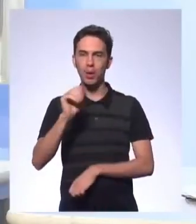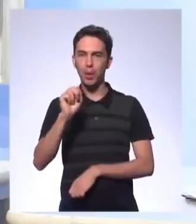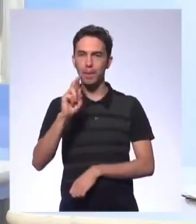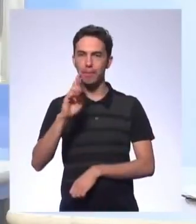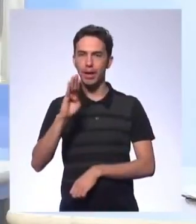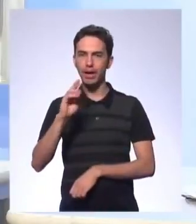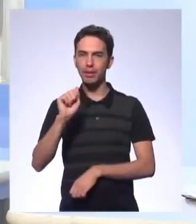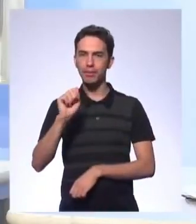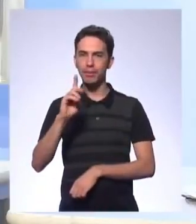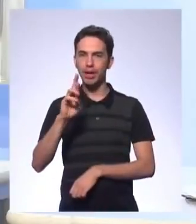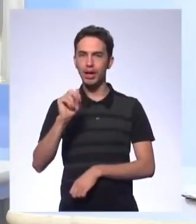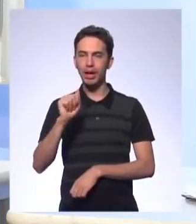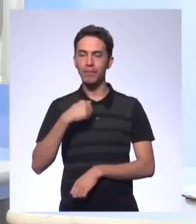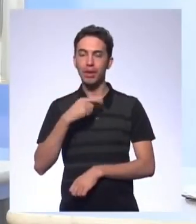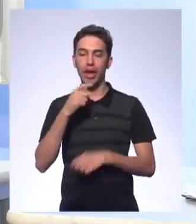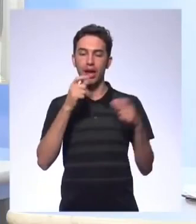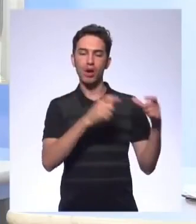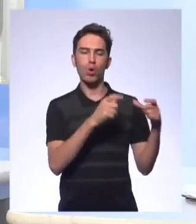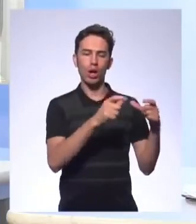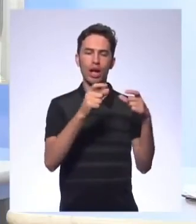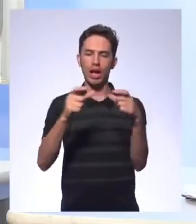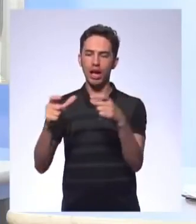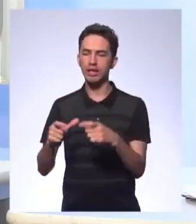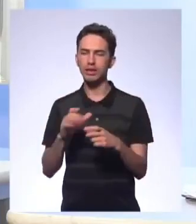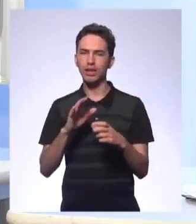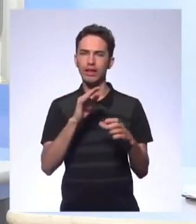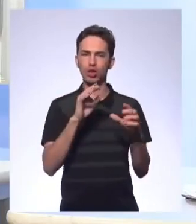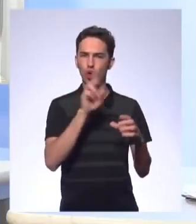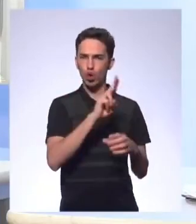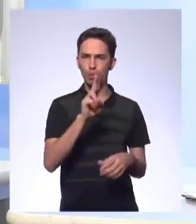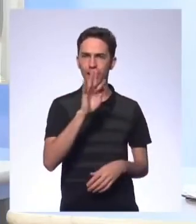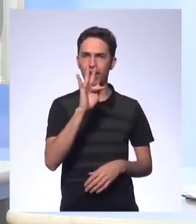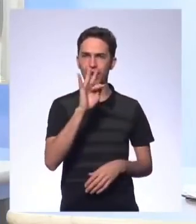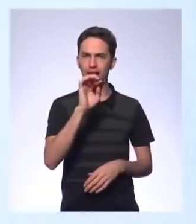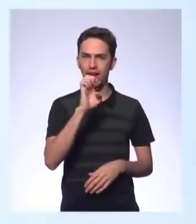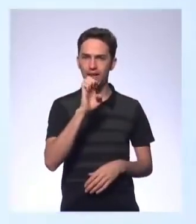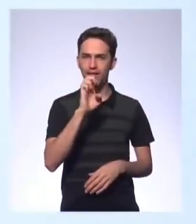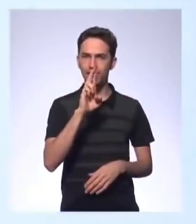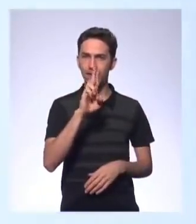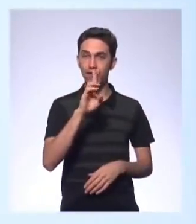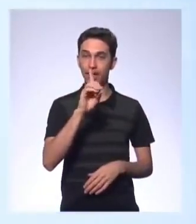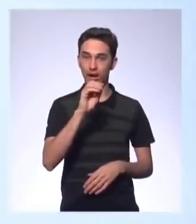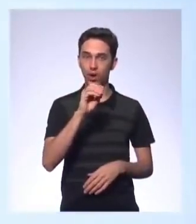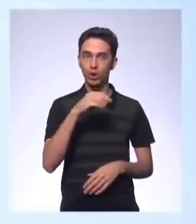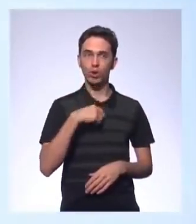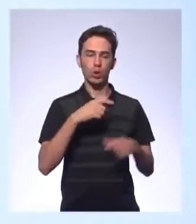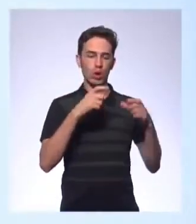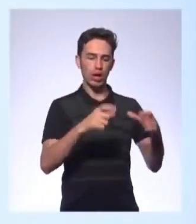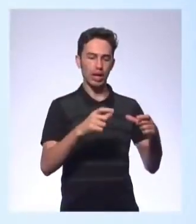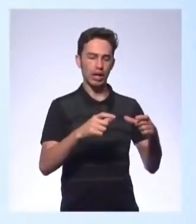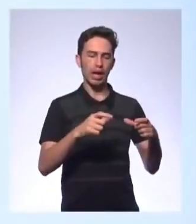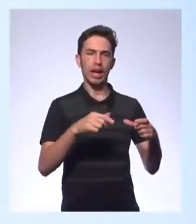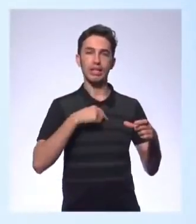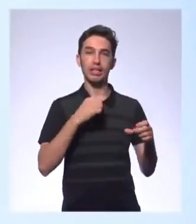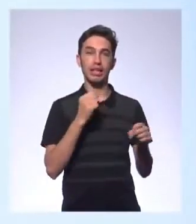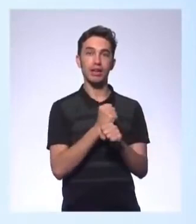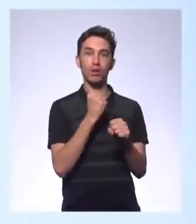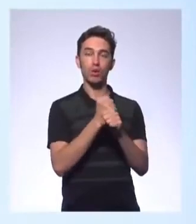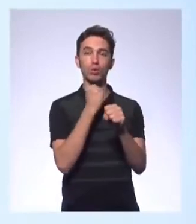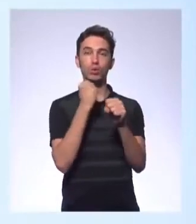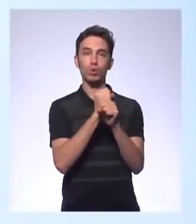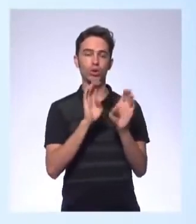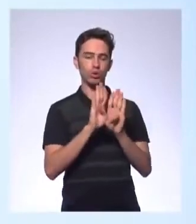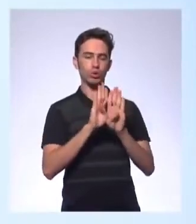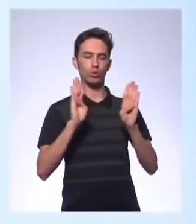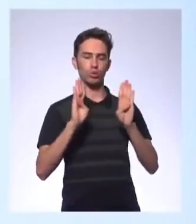feudo, está bem? E esse feudo, esse pedacinho de terra aqui, que não era um pedacinho, não, era um pedaço bem grande, ele começou a ser fortificado. Então, em